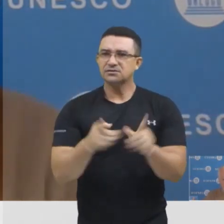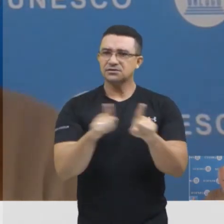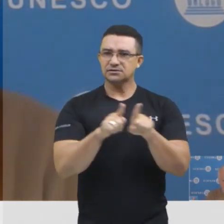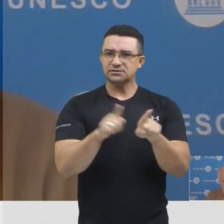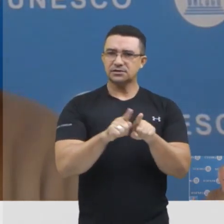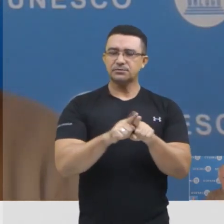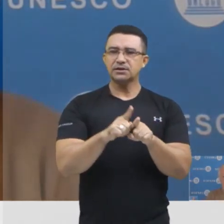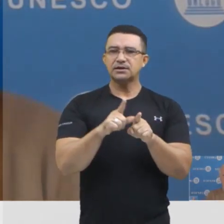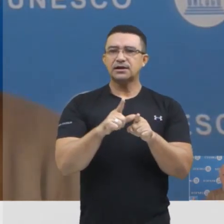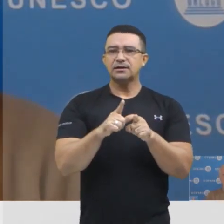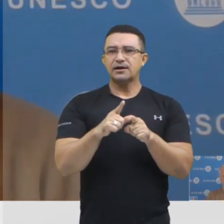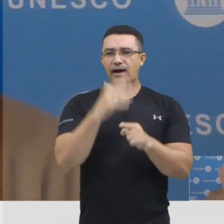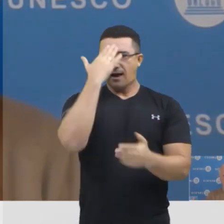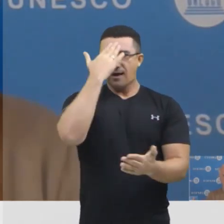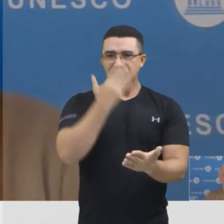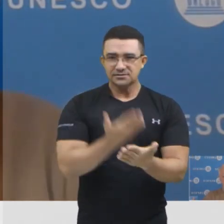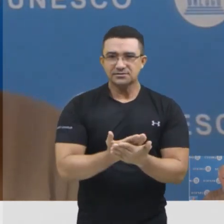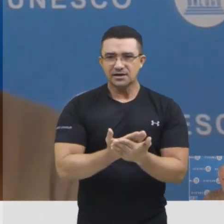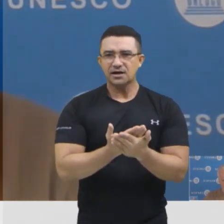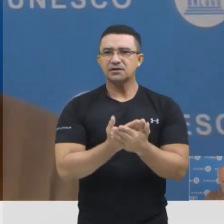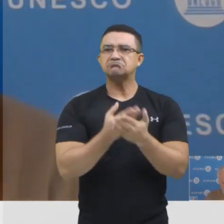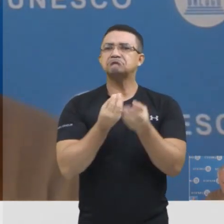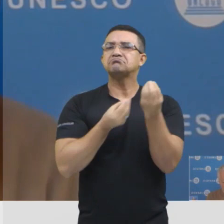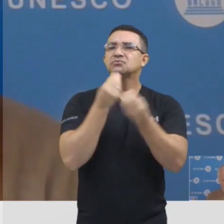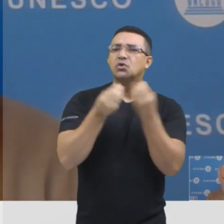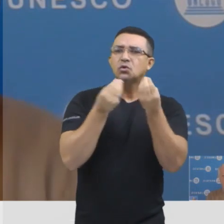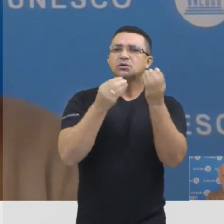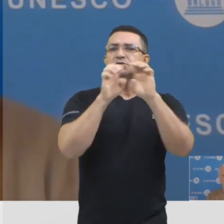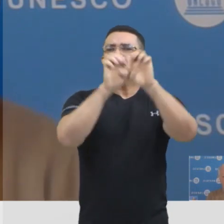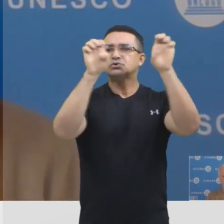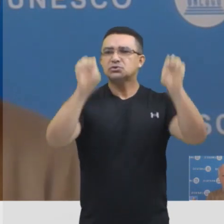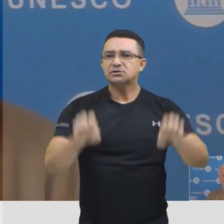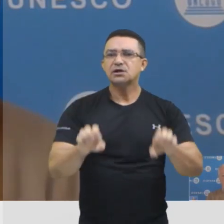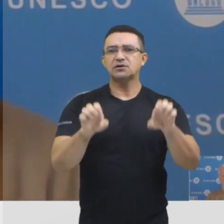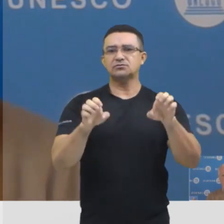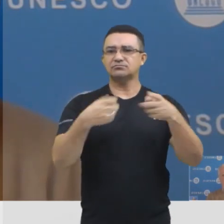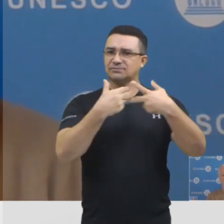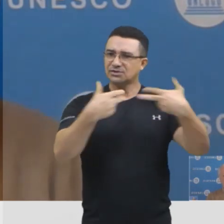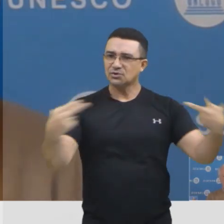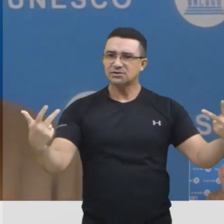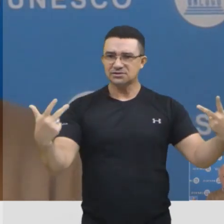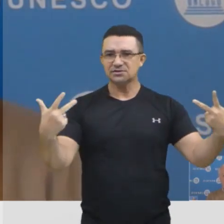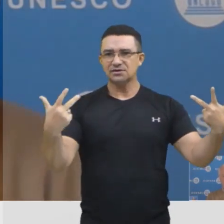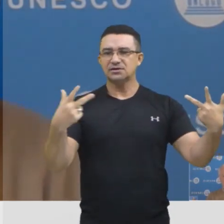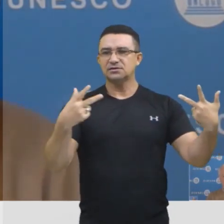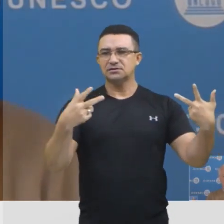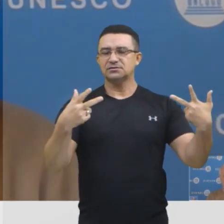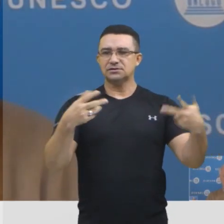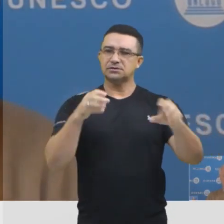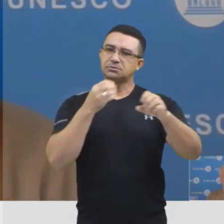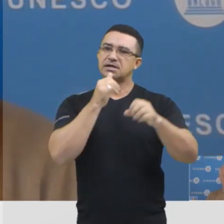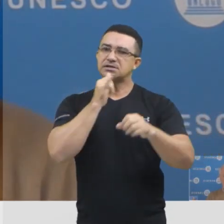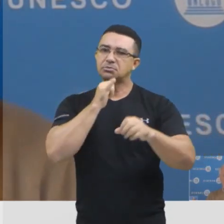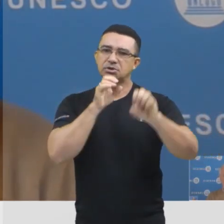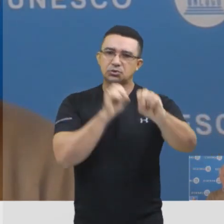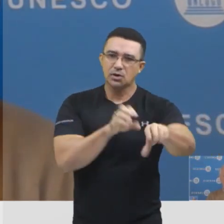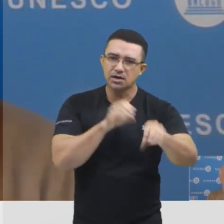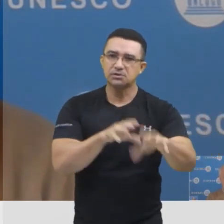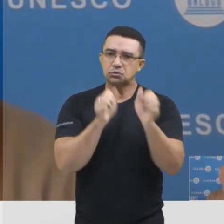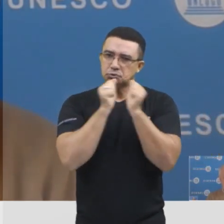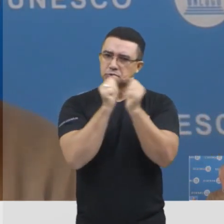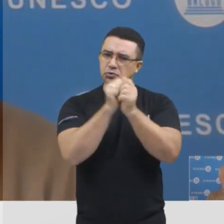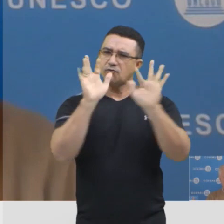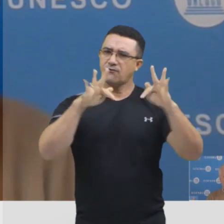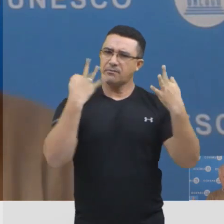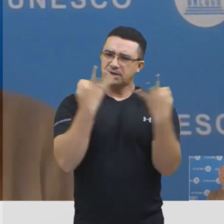uma confiança nas estruturas de bem público, como a educação, junto das famílias e junto